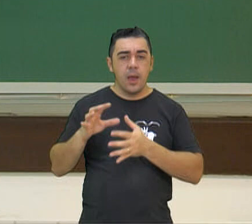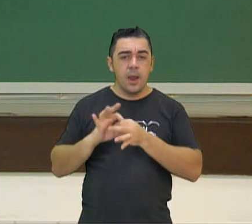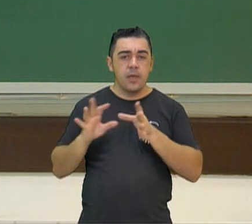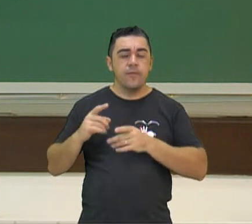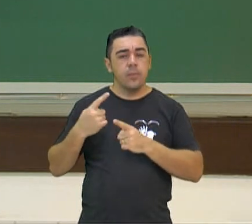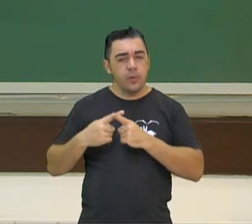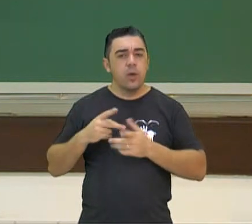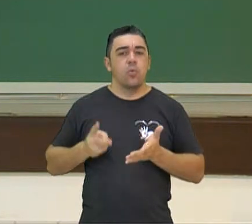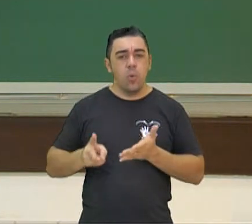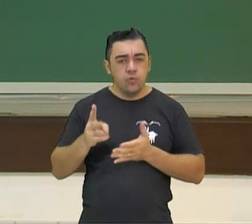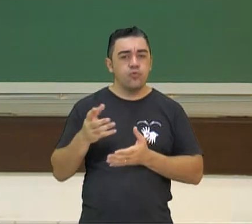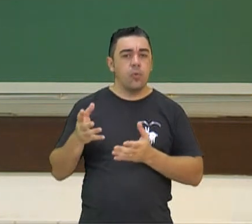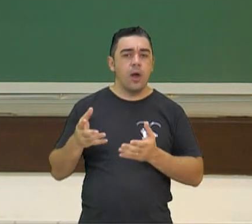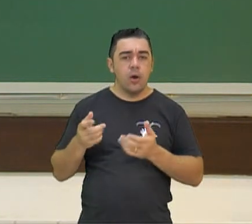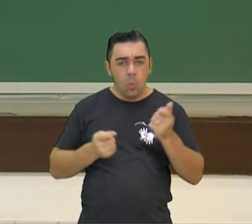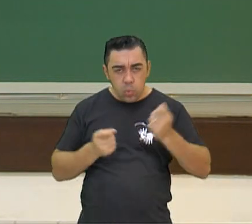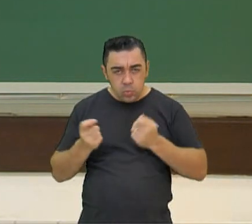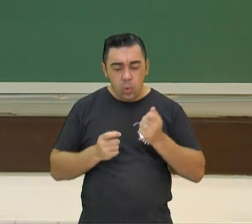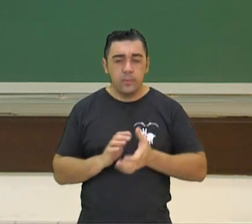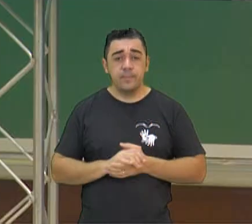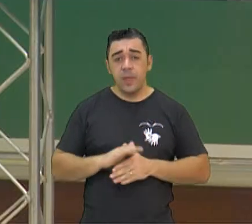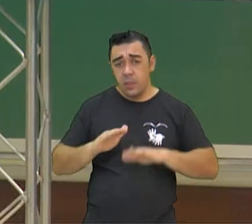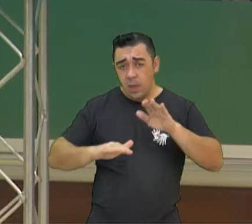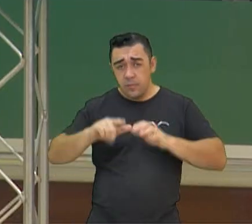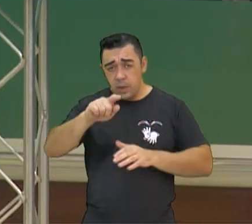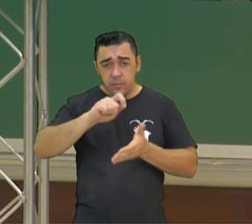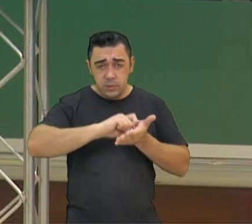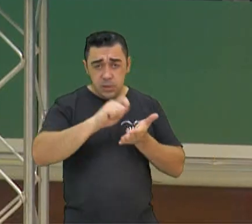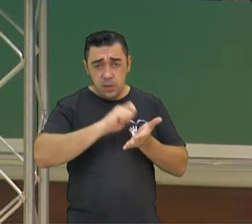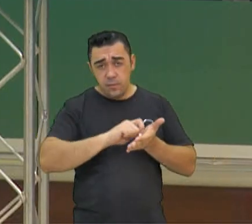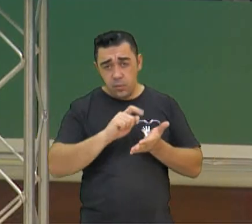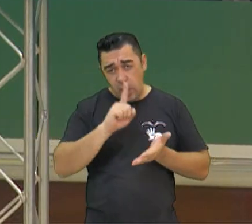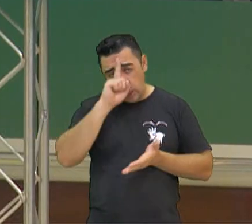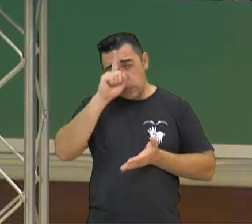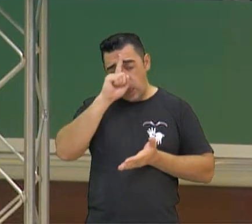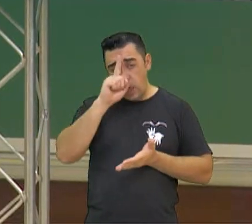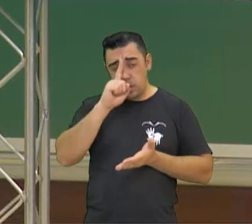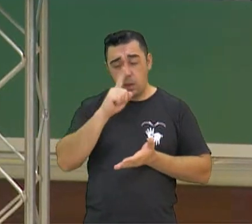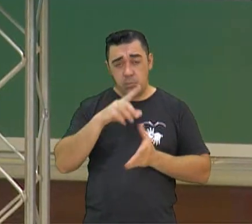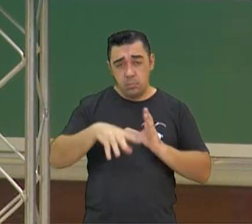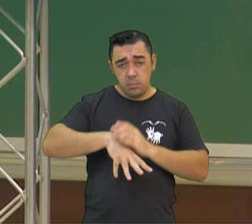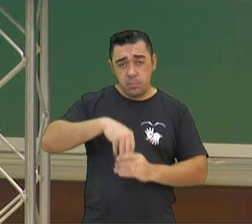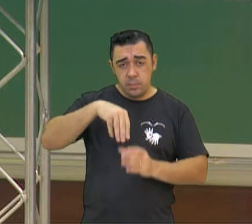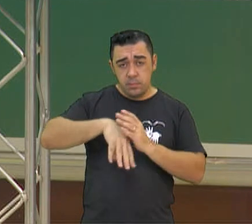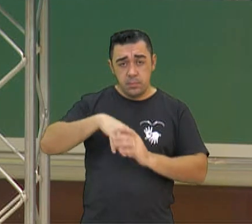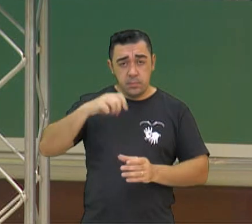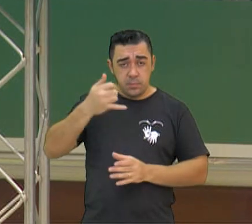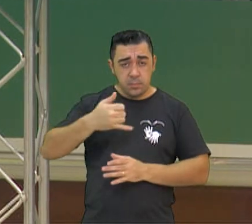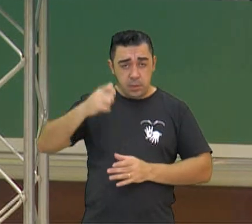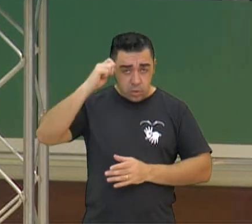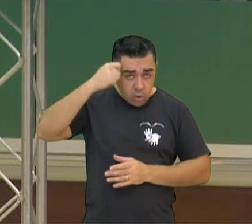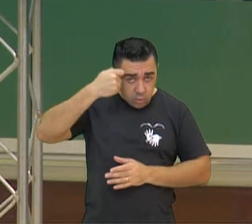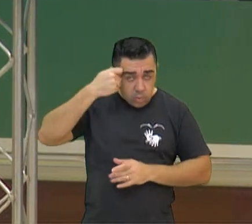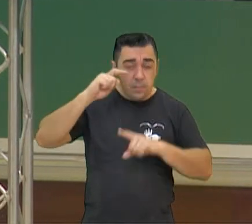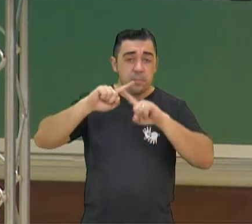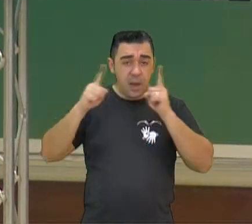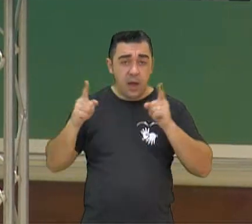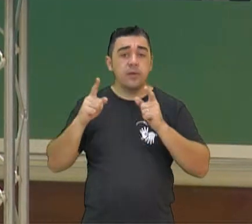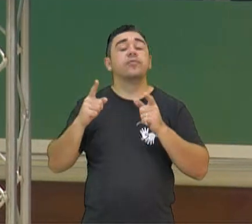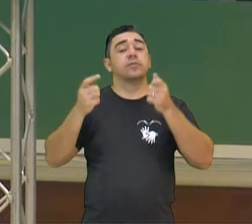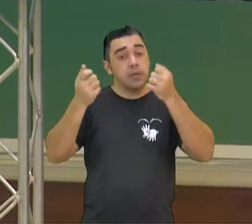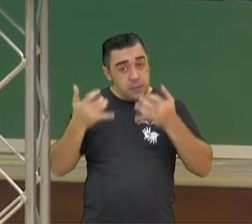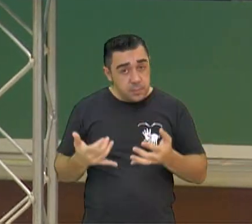controlando. Talvez você tenha escrito só a ideia do petróleo, está perfeito, mas tem que dizer que isso já vem